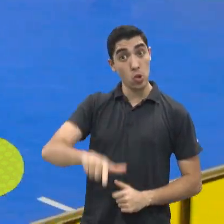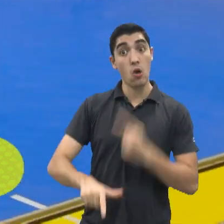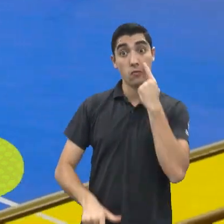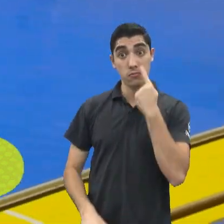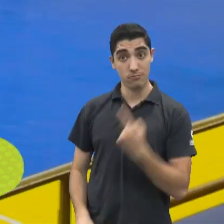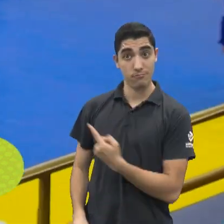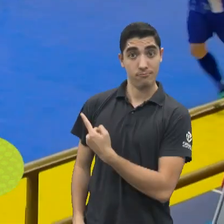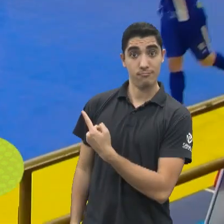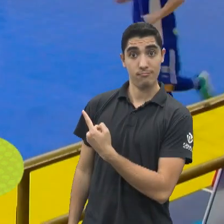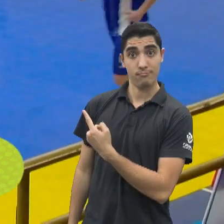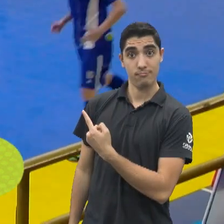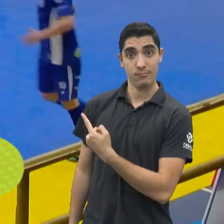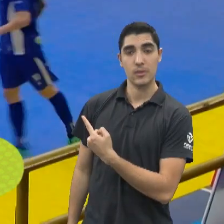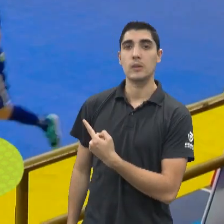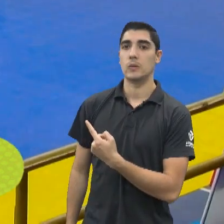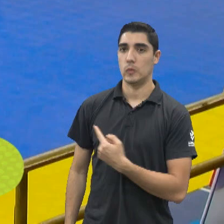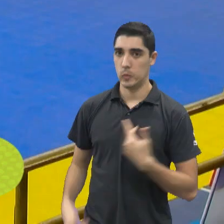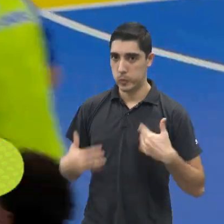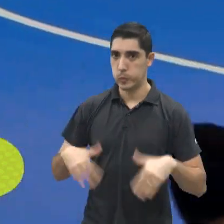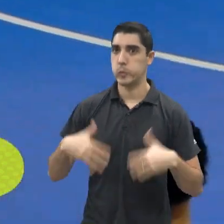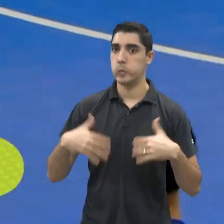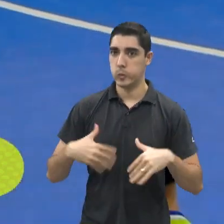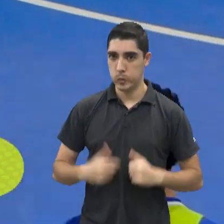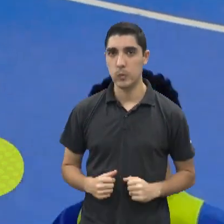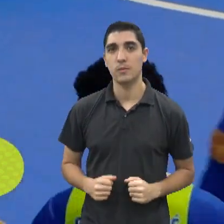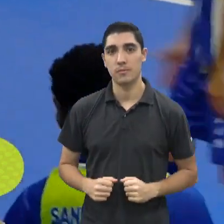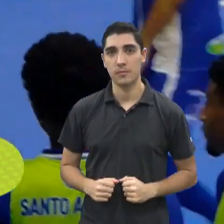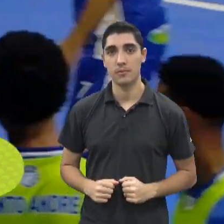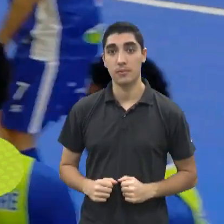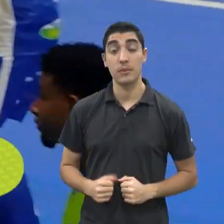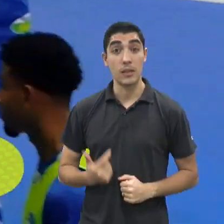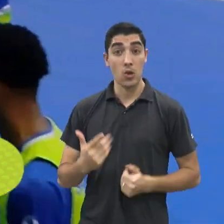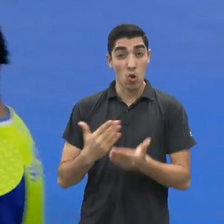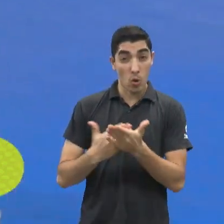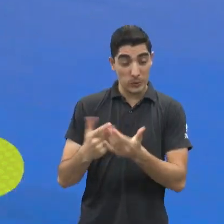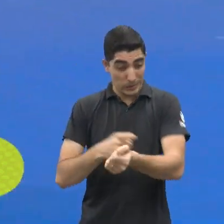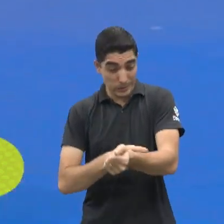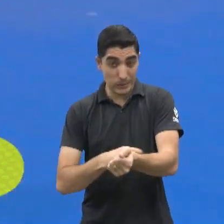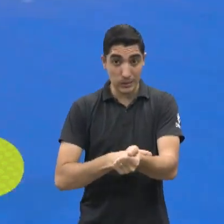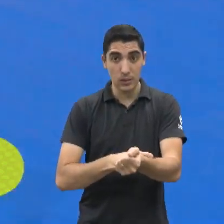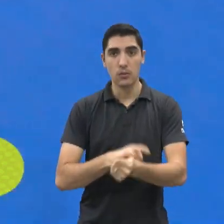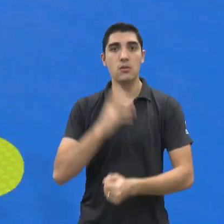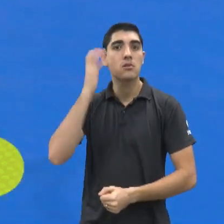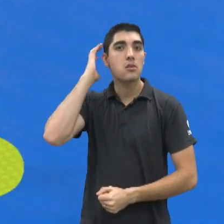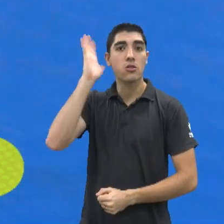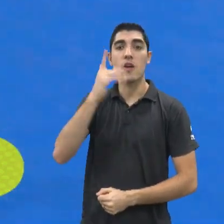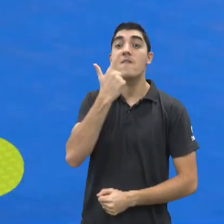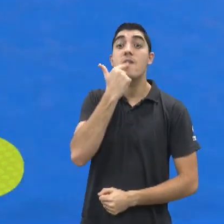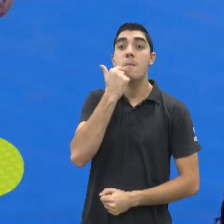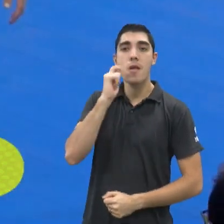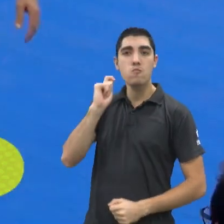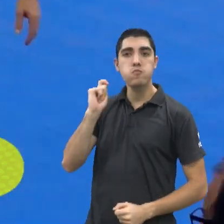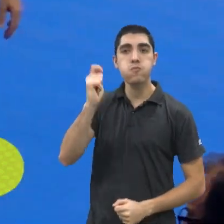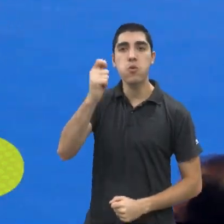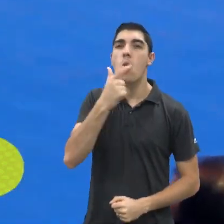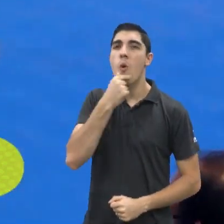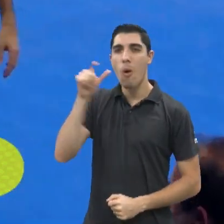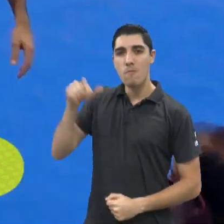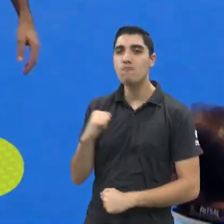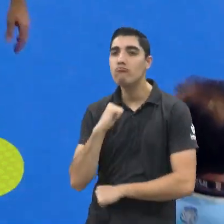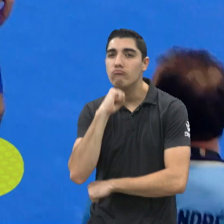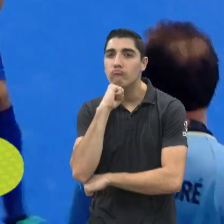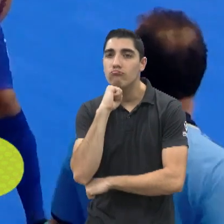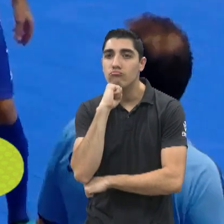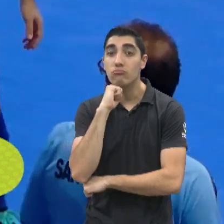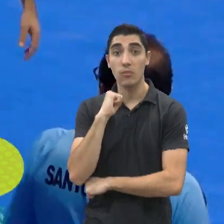trabalhando para evitar o empate dos visitantes. Mais nervoso, o Santo André teve um jogador expulso no banco de reservas, após